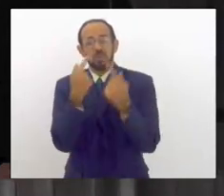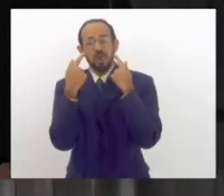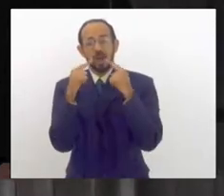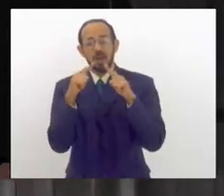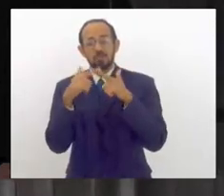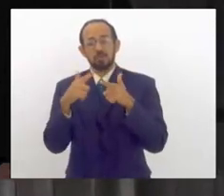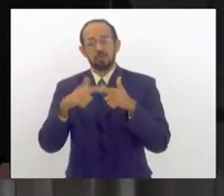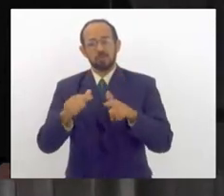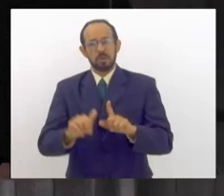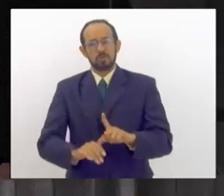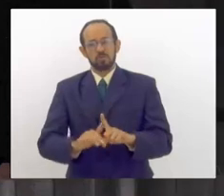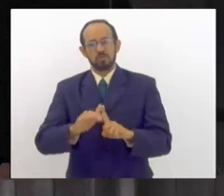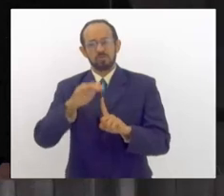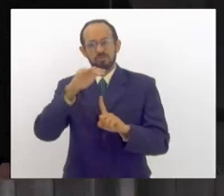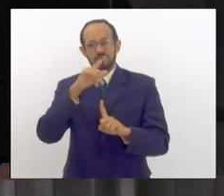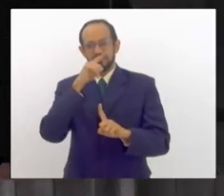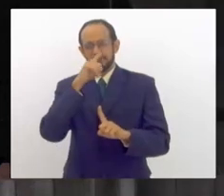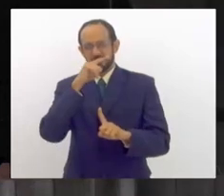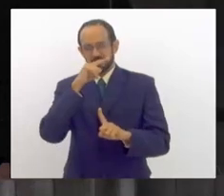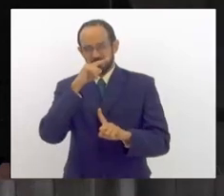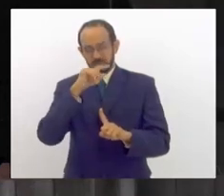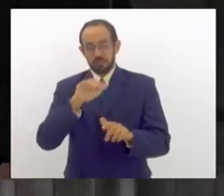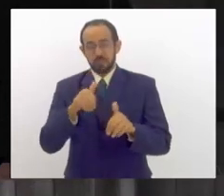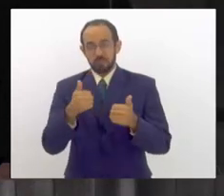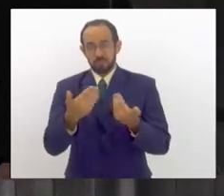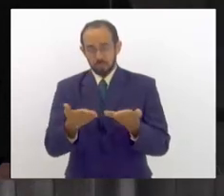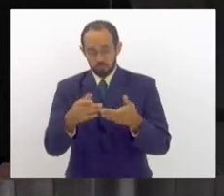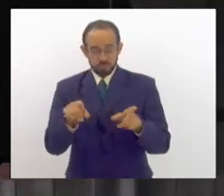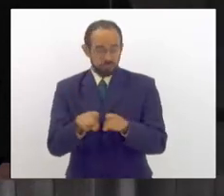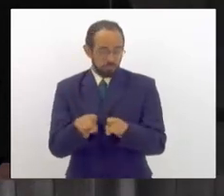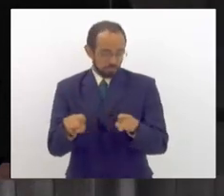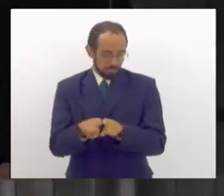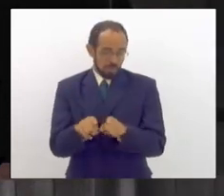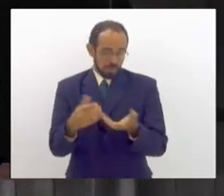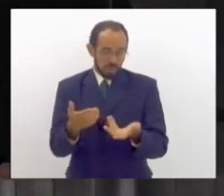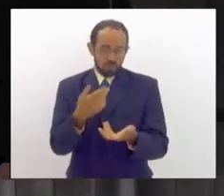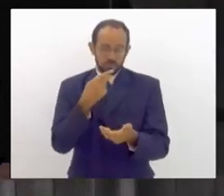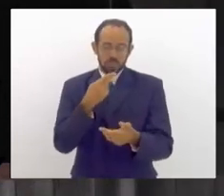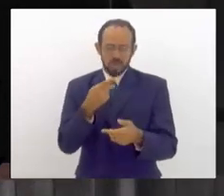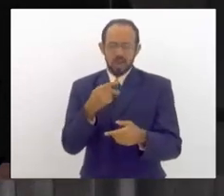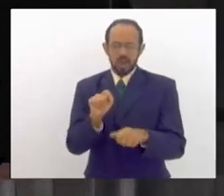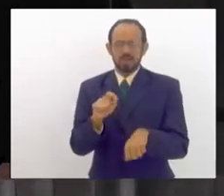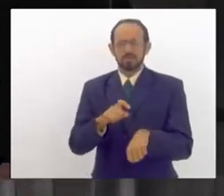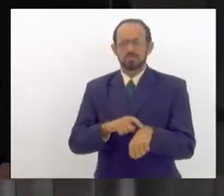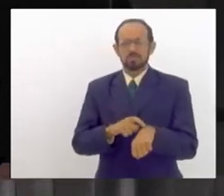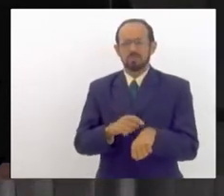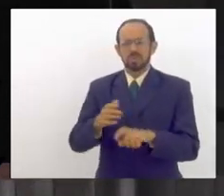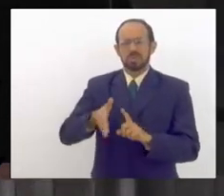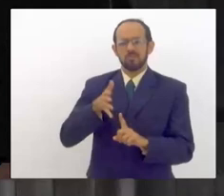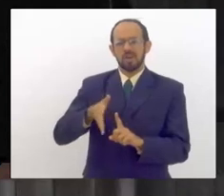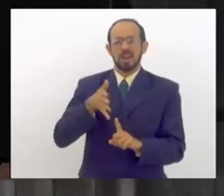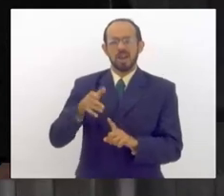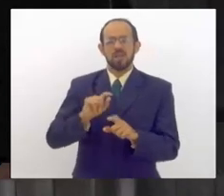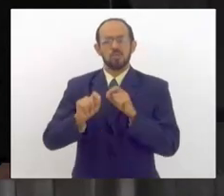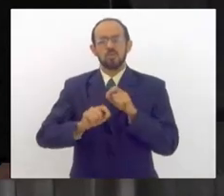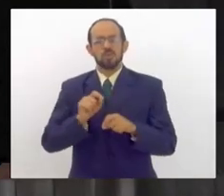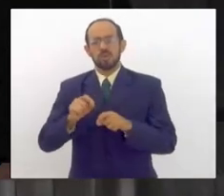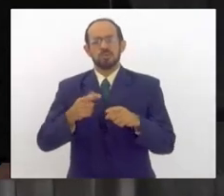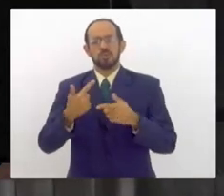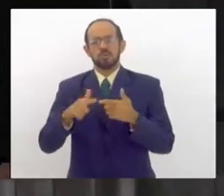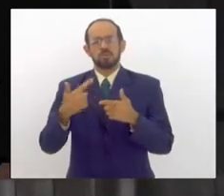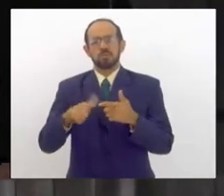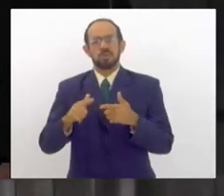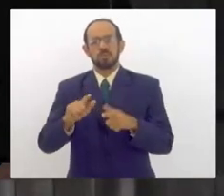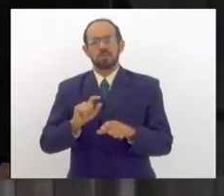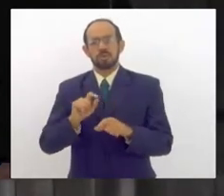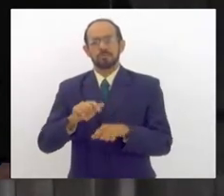alagamentos. Dito isso, quero também trazer aqui, ainda no período da minha fala, a questão, chamar atenção